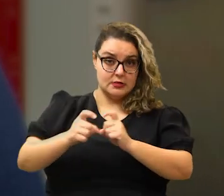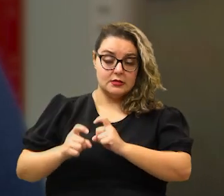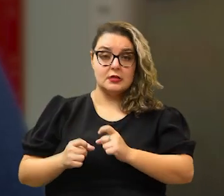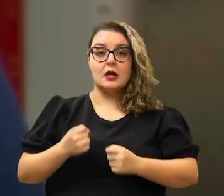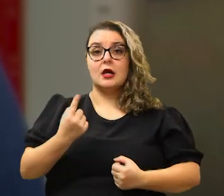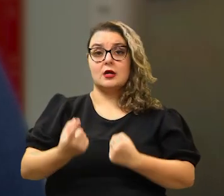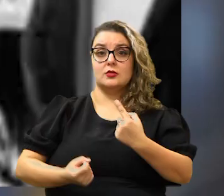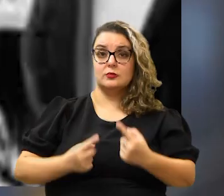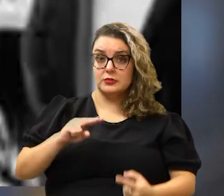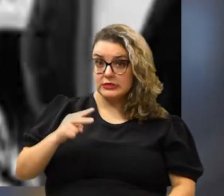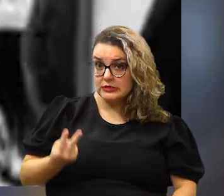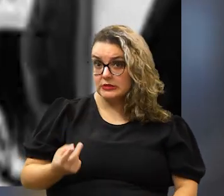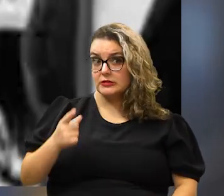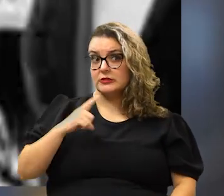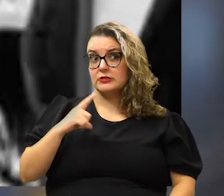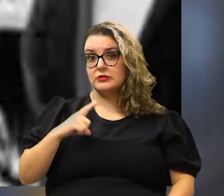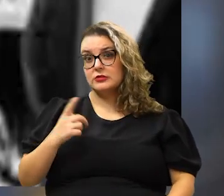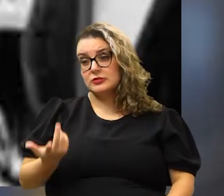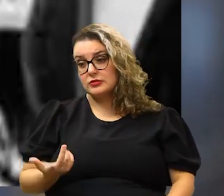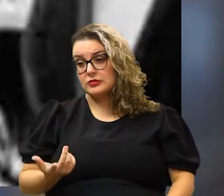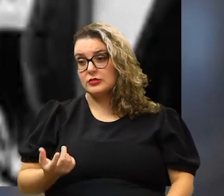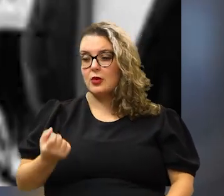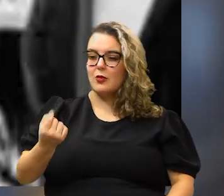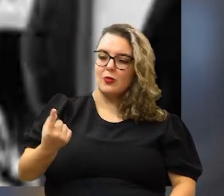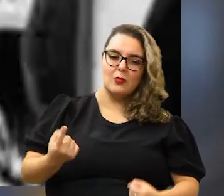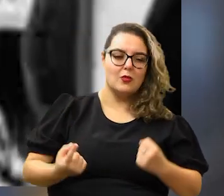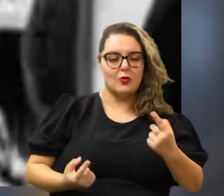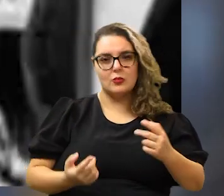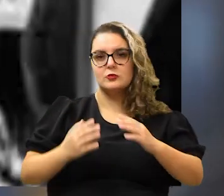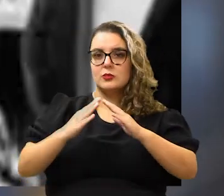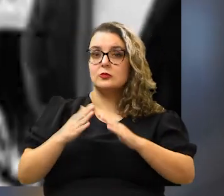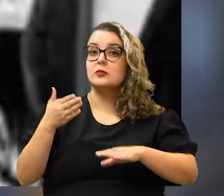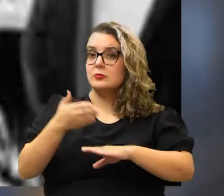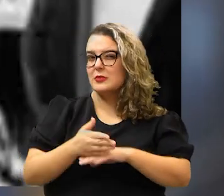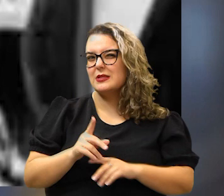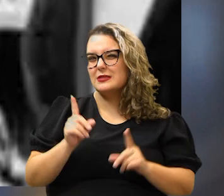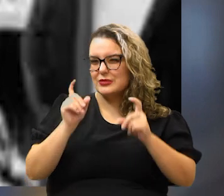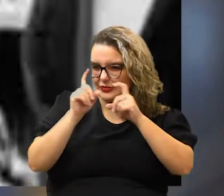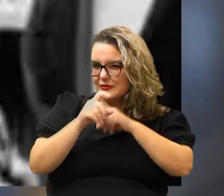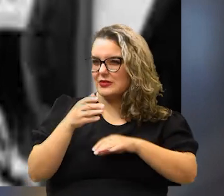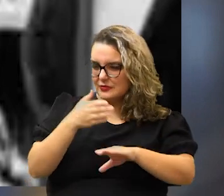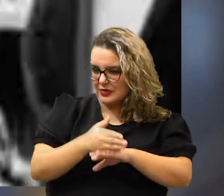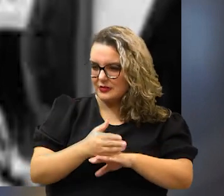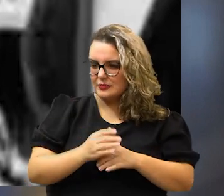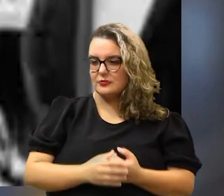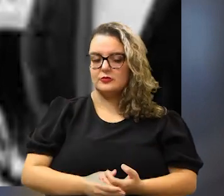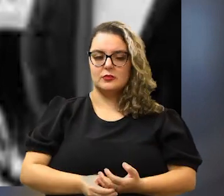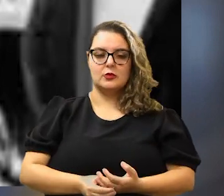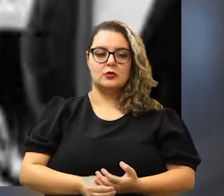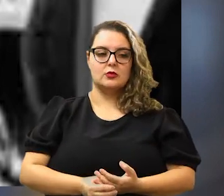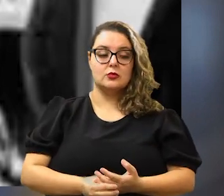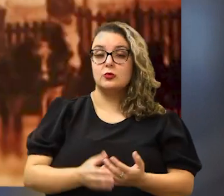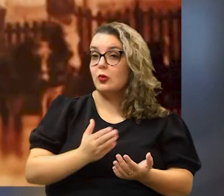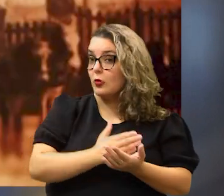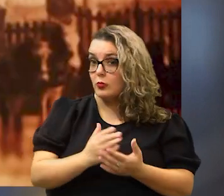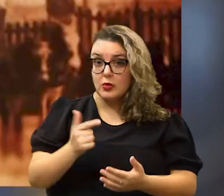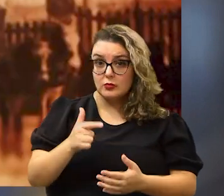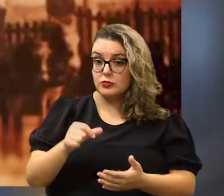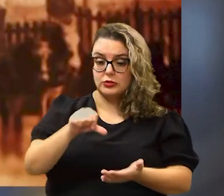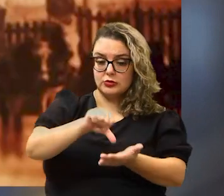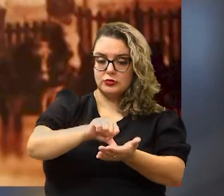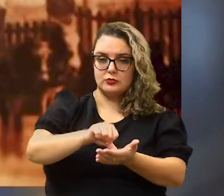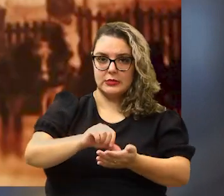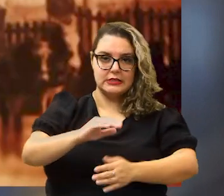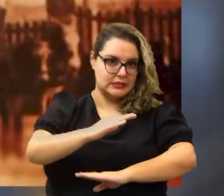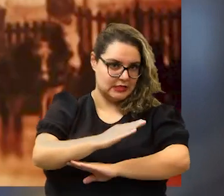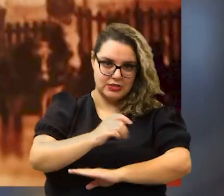que a gente chamaria hoje de presidente. Ele atendia essas pessoas. Durante a epidemia de febre amarela também, que a Câmara até já